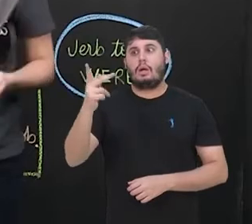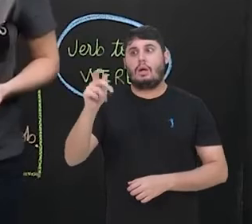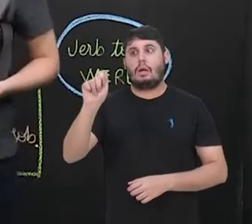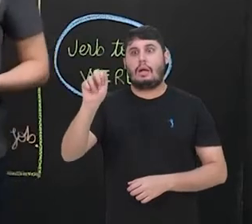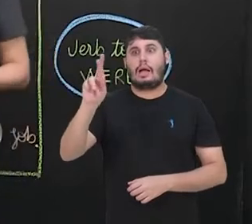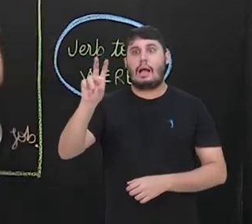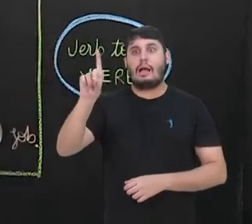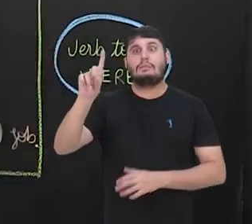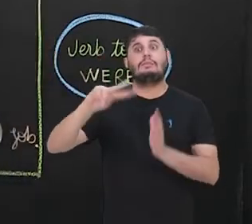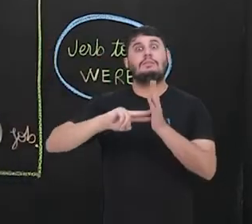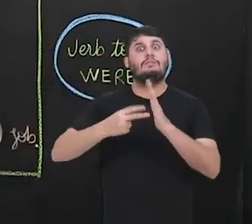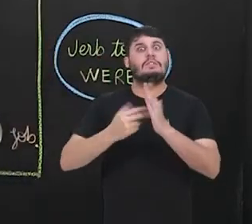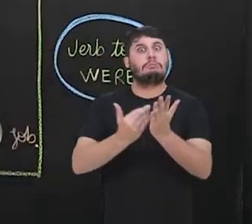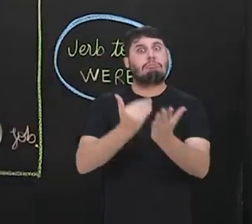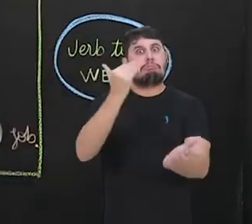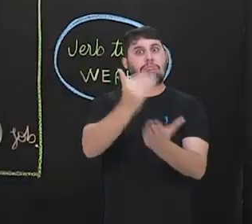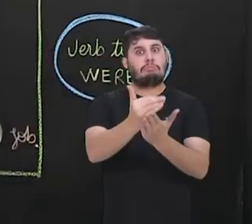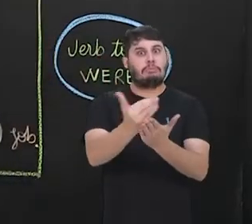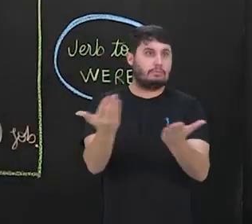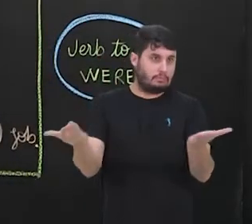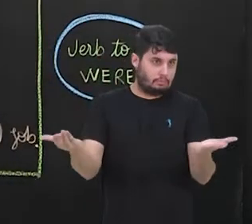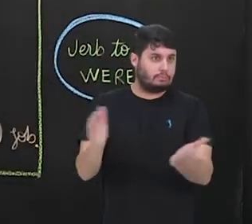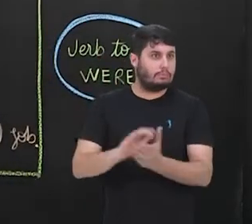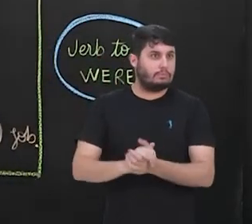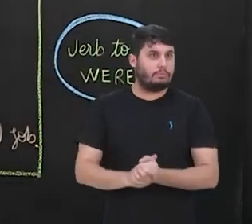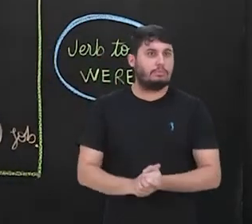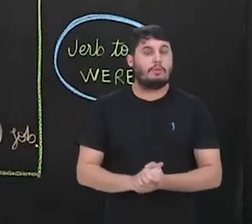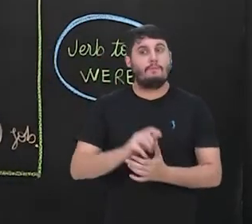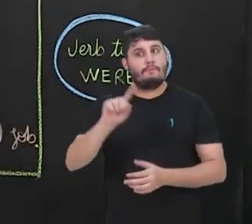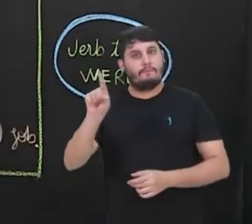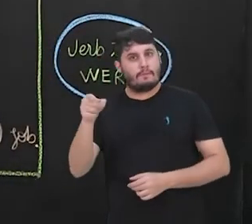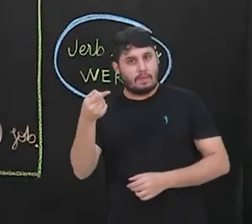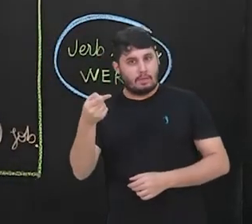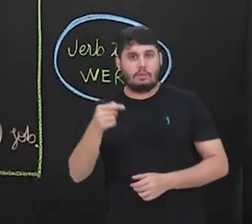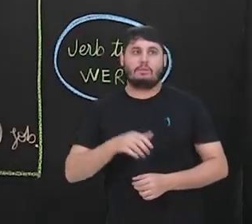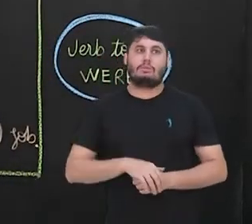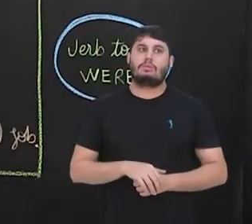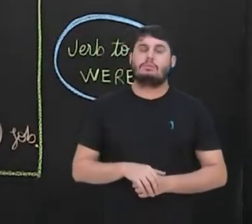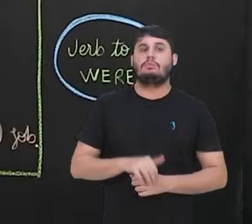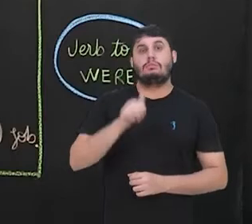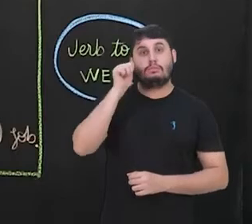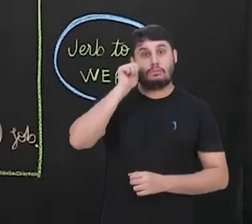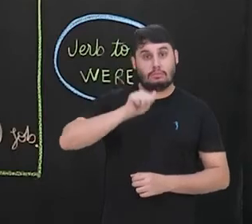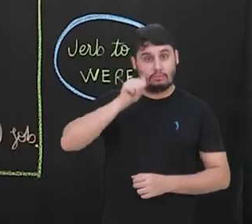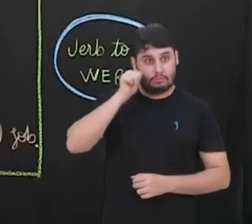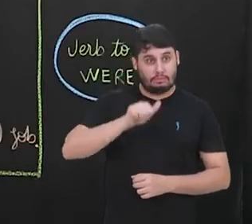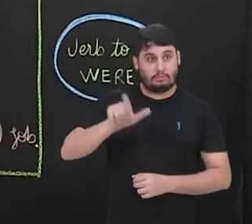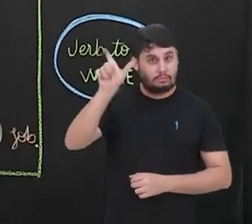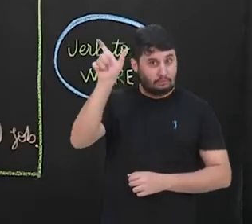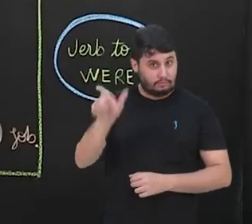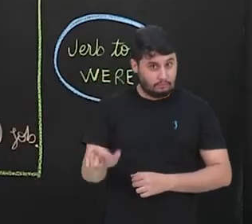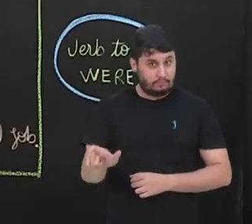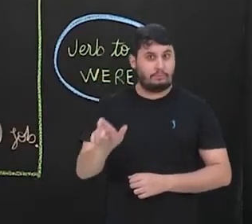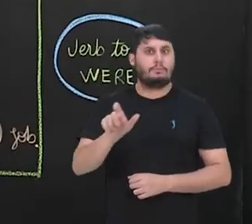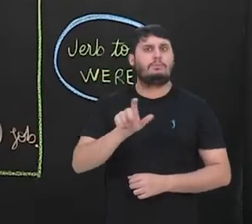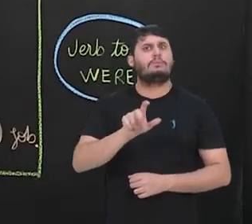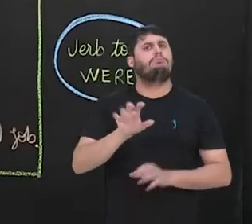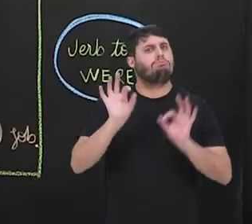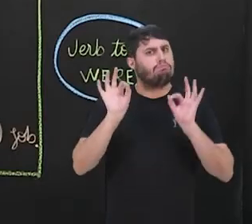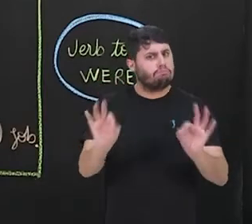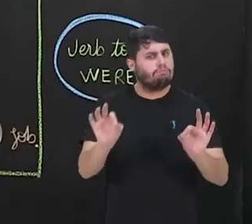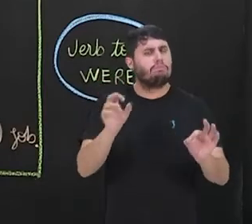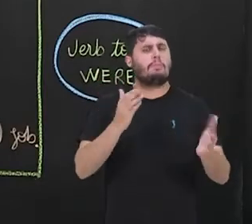estudar bastante, com afinco, vírgula, she will pass the exam. Ela vai passar